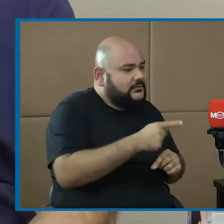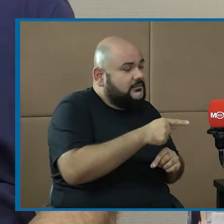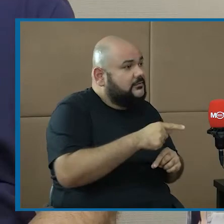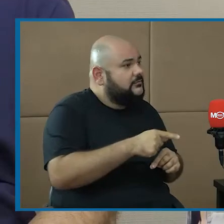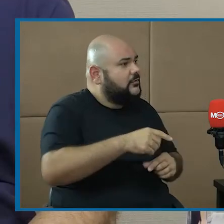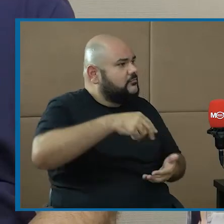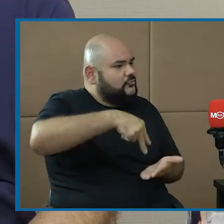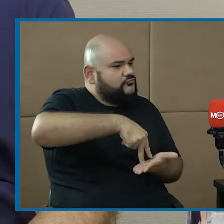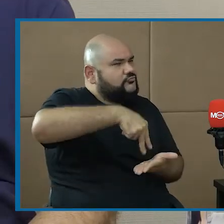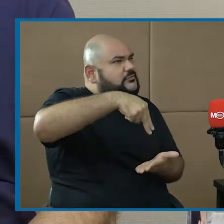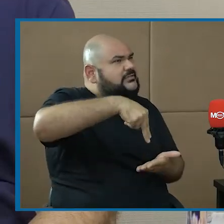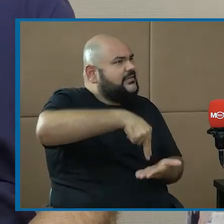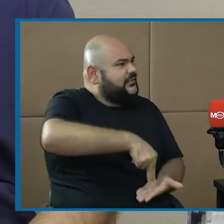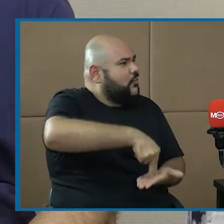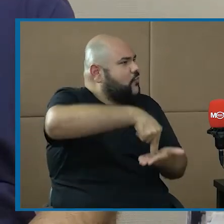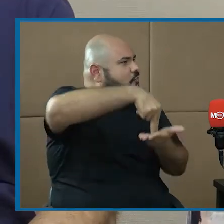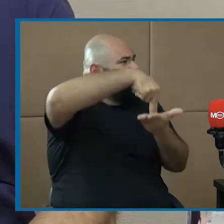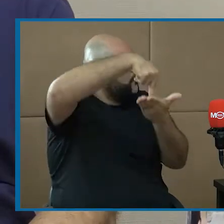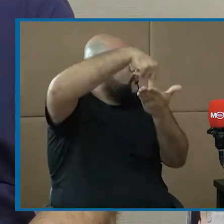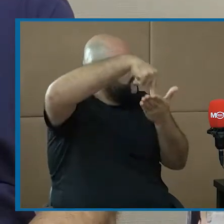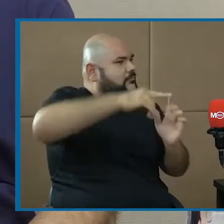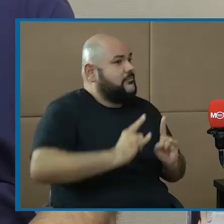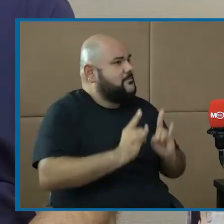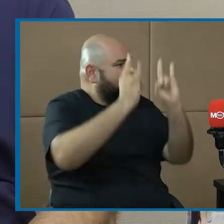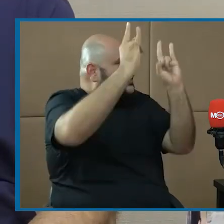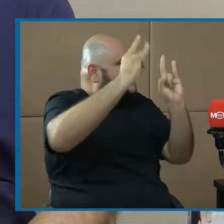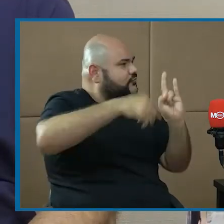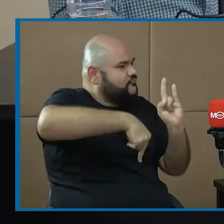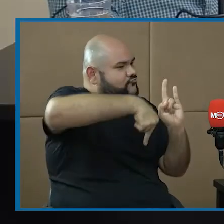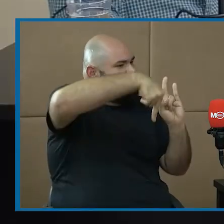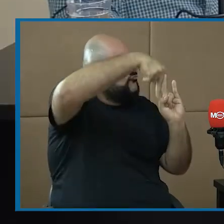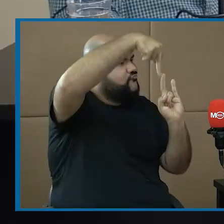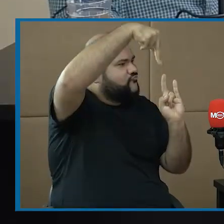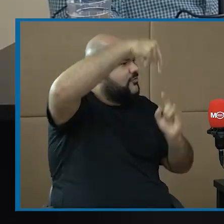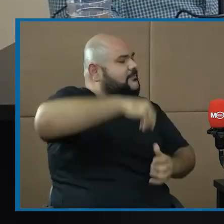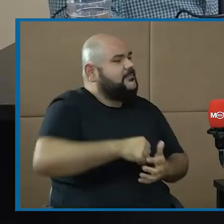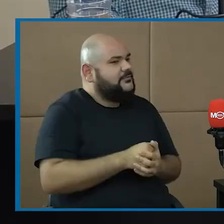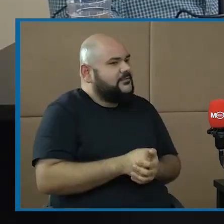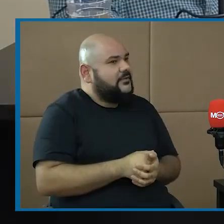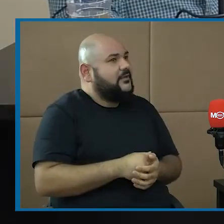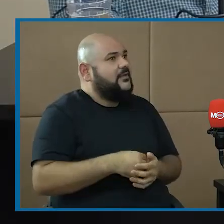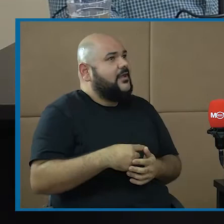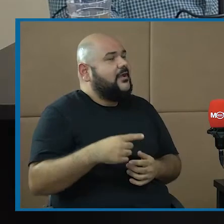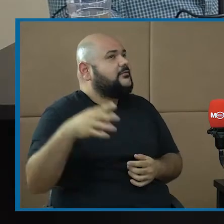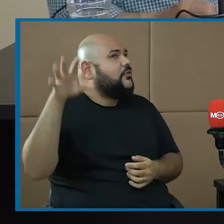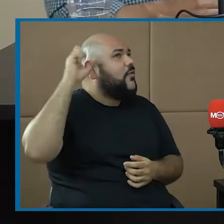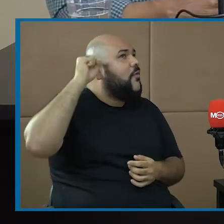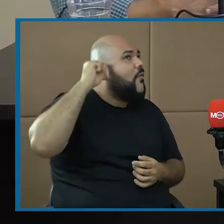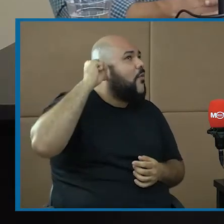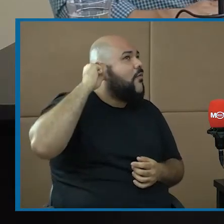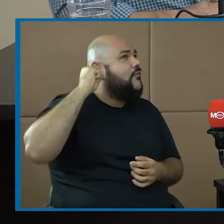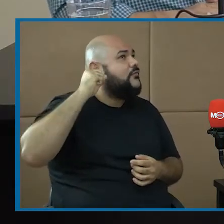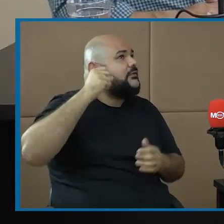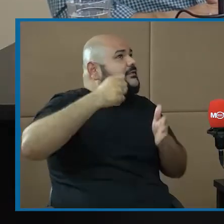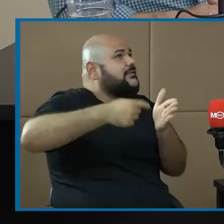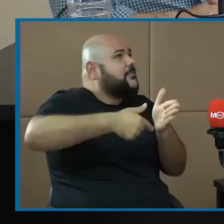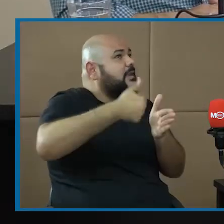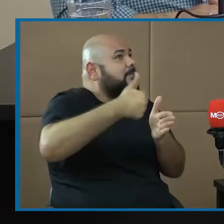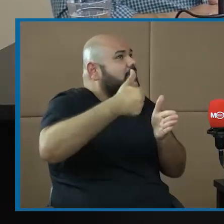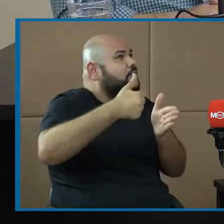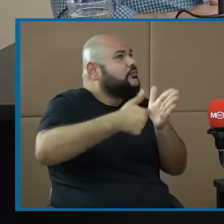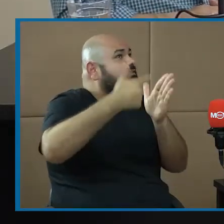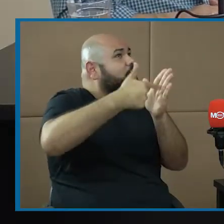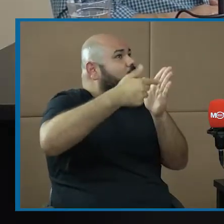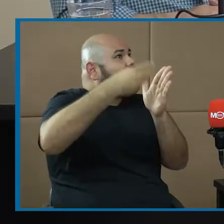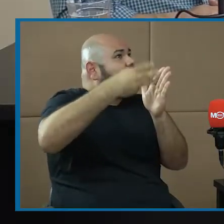fala. Aí, como? Eu falei assim, você chega e ele fala, quarto andar. Térreo, garagem. Aí ele, é